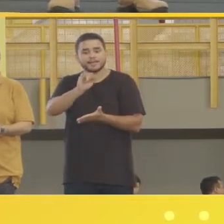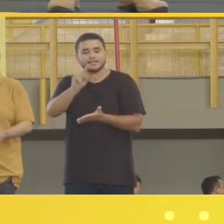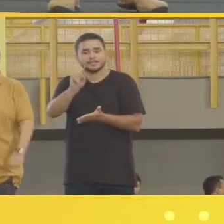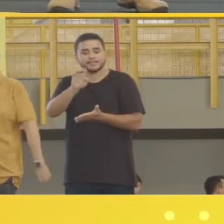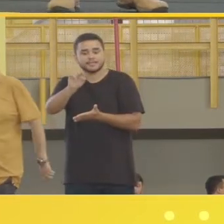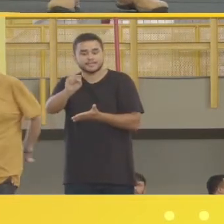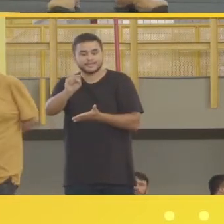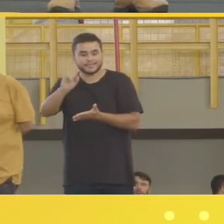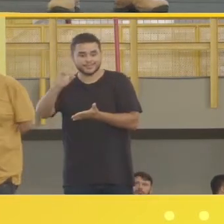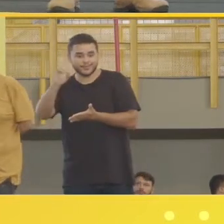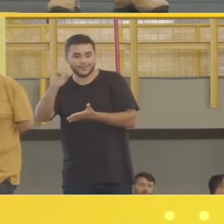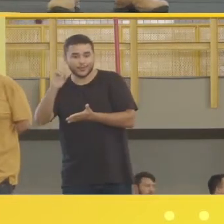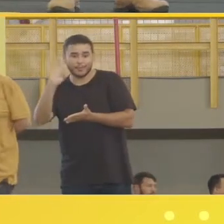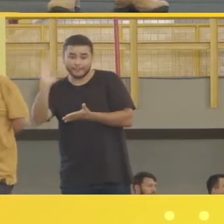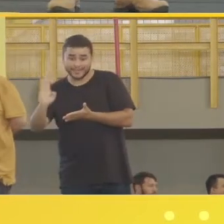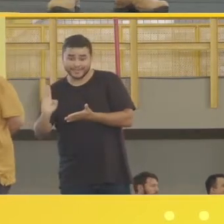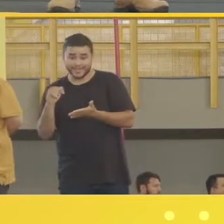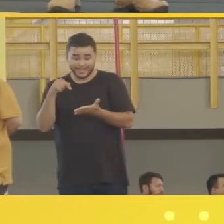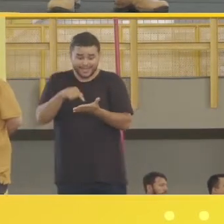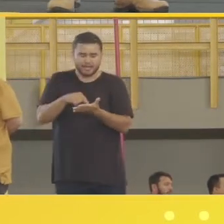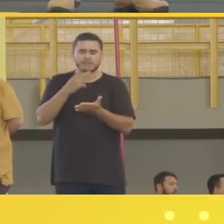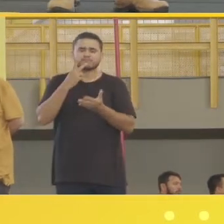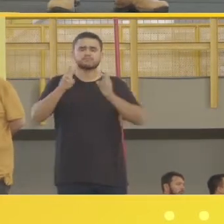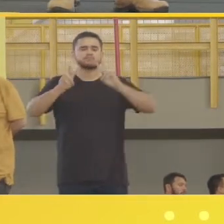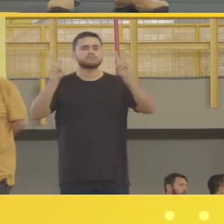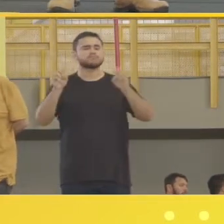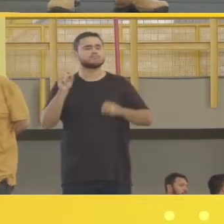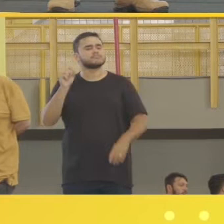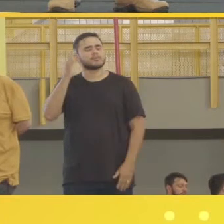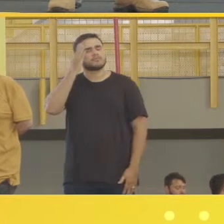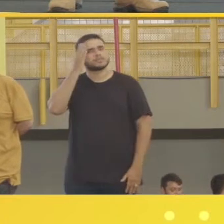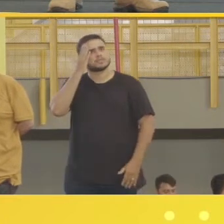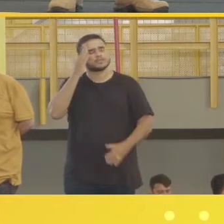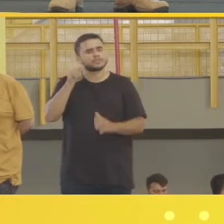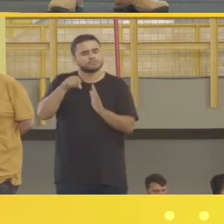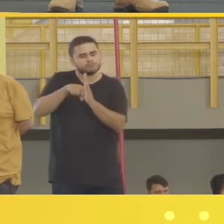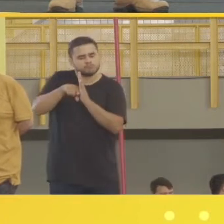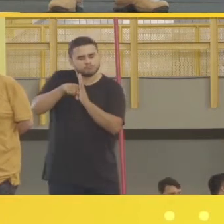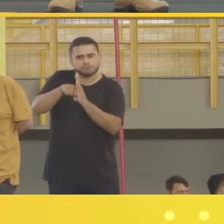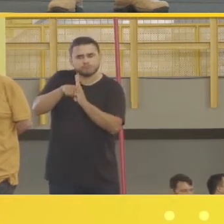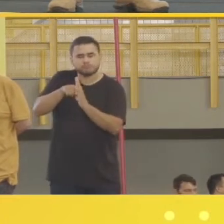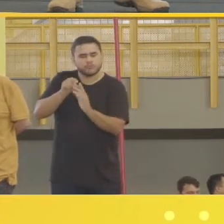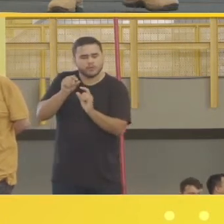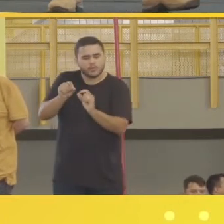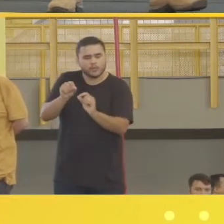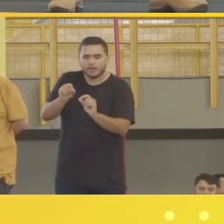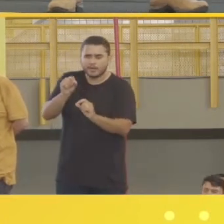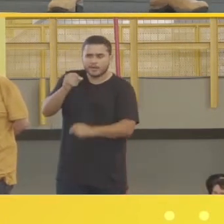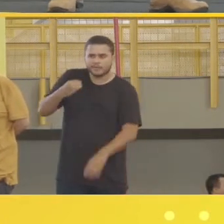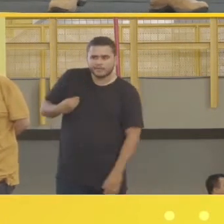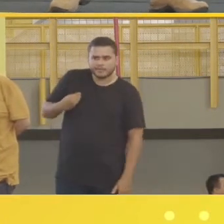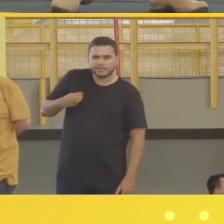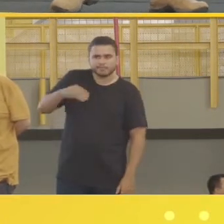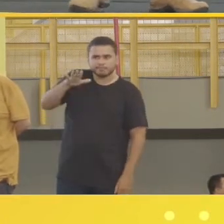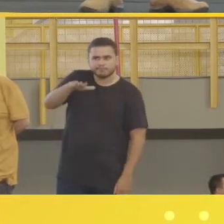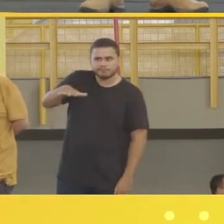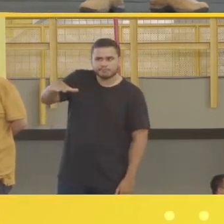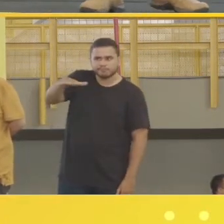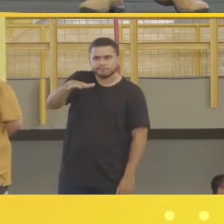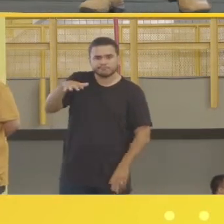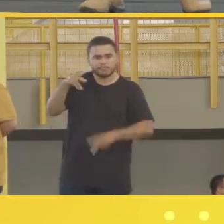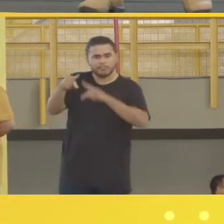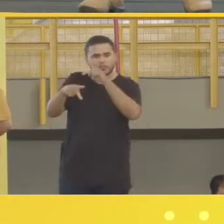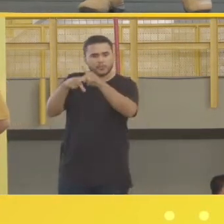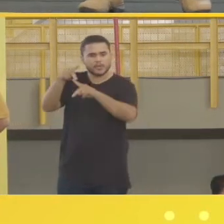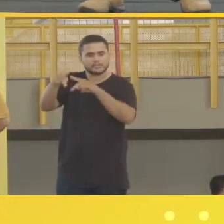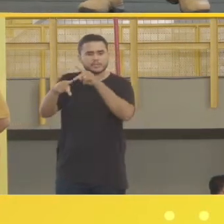brasileiro, o Sérgio Buarque de Holanda ele chega à seguinte conclusão. Ele chega à conclusão de que os brasileiros eles são